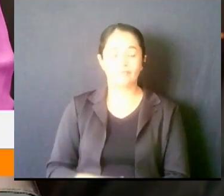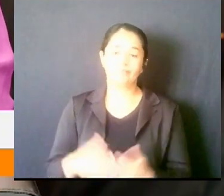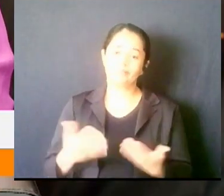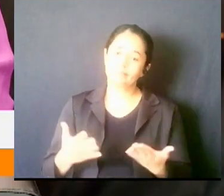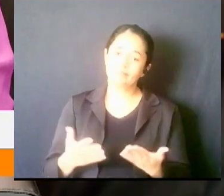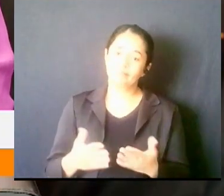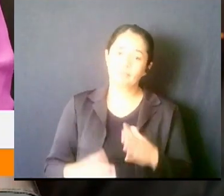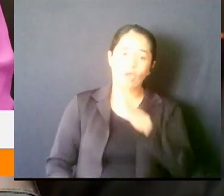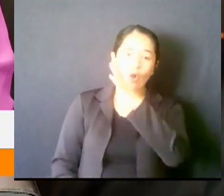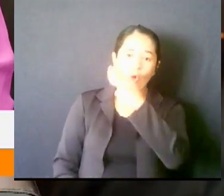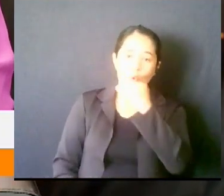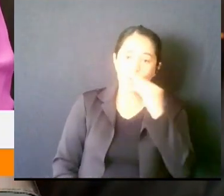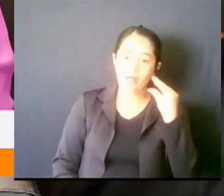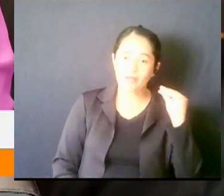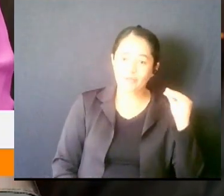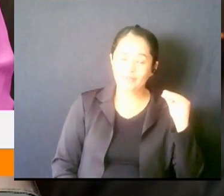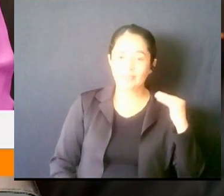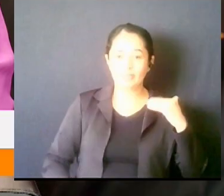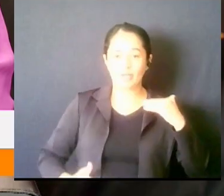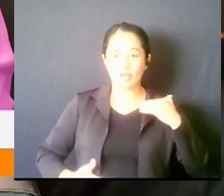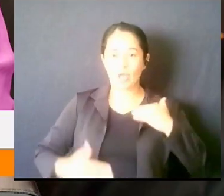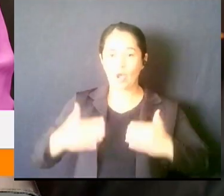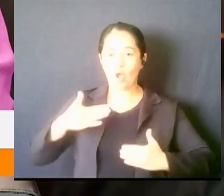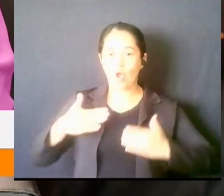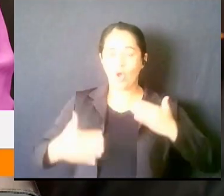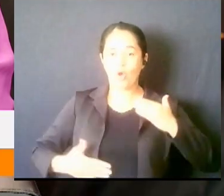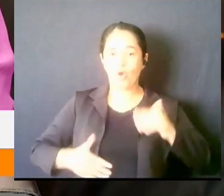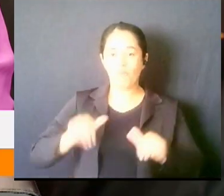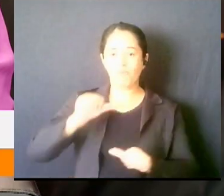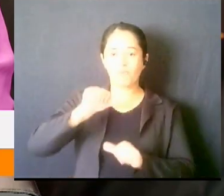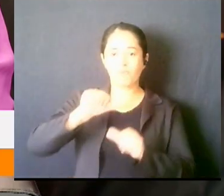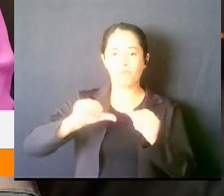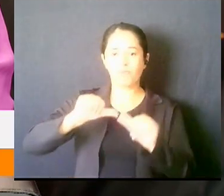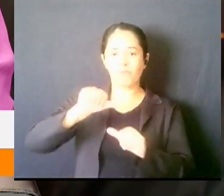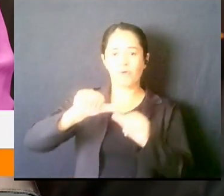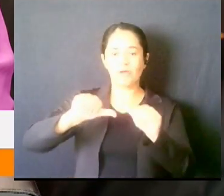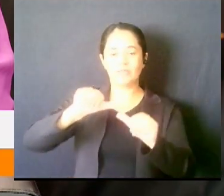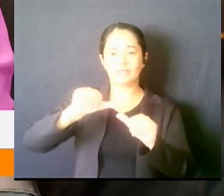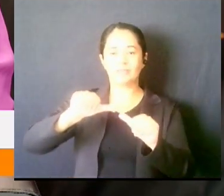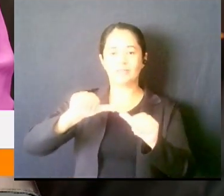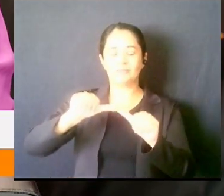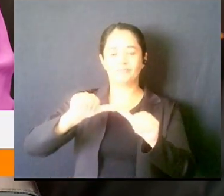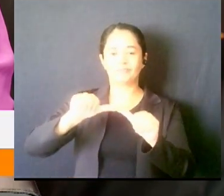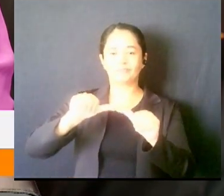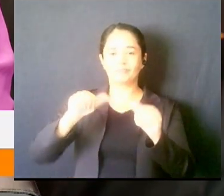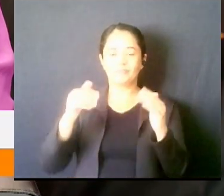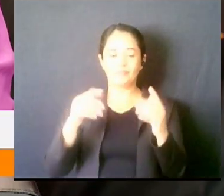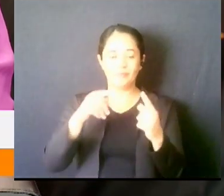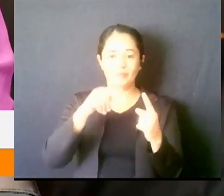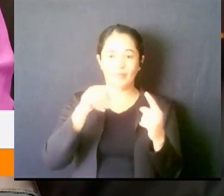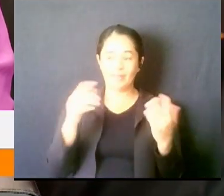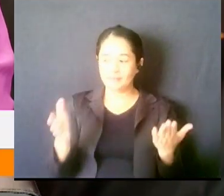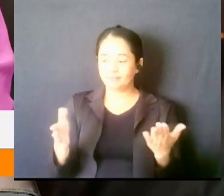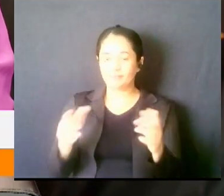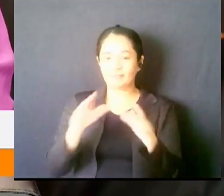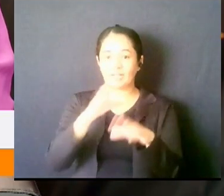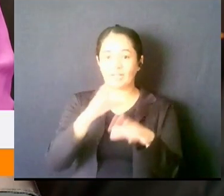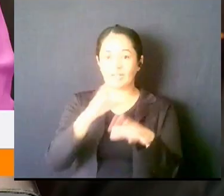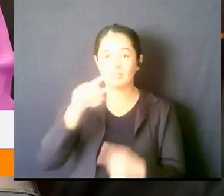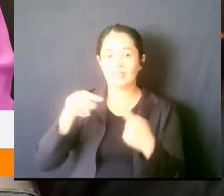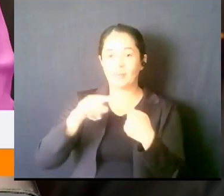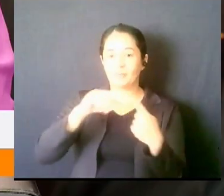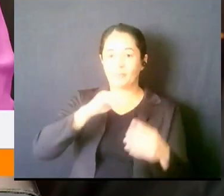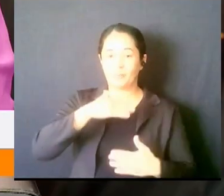mudando e está mudando a parte... A gente define a adolescência como uma mudança física, psíquica e social, tá? Então, estão